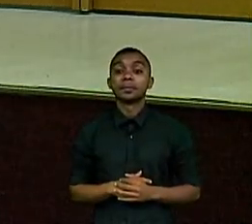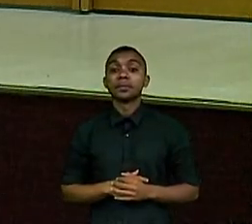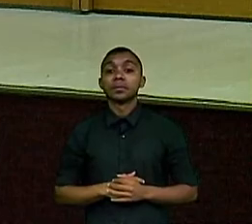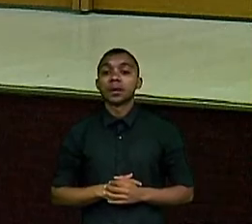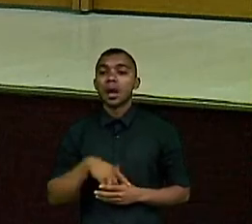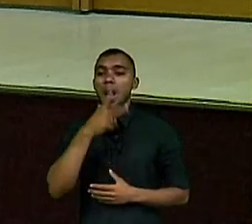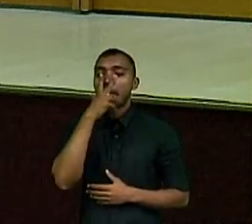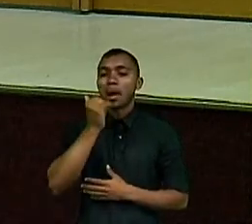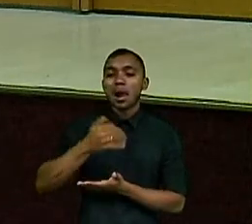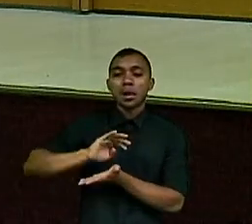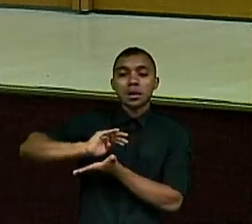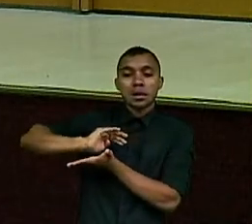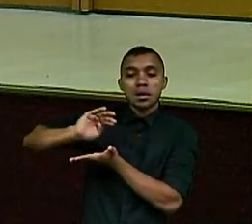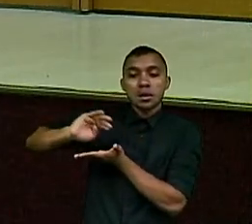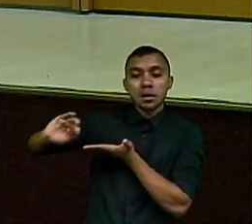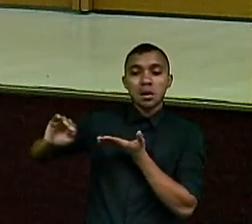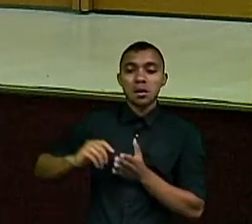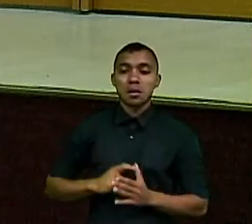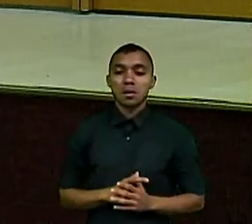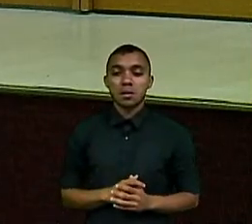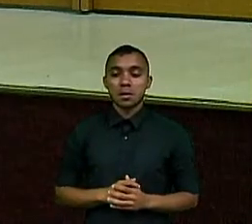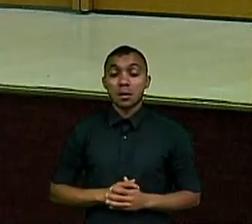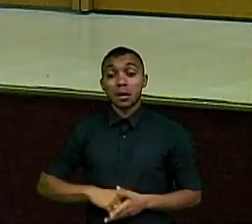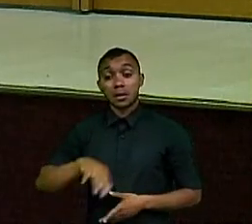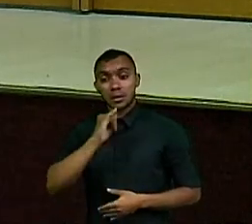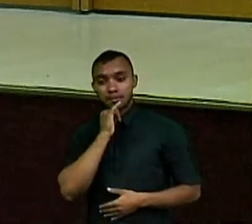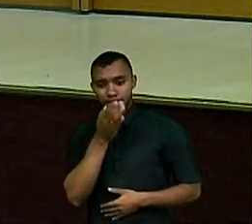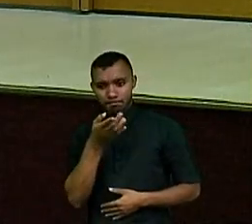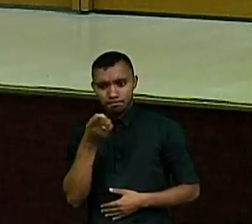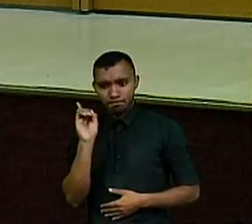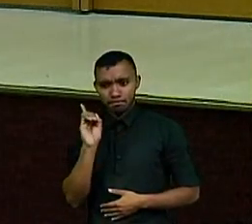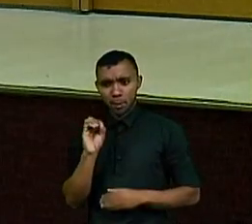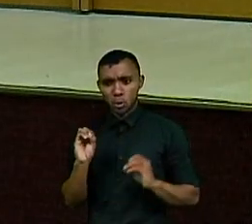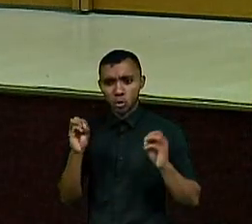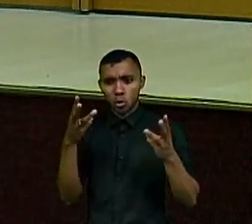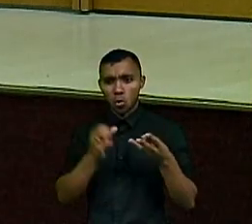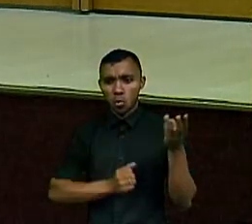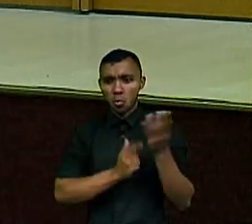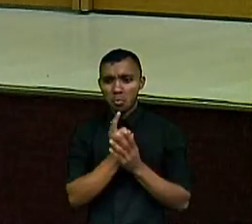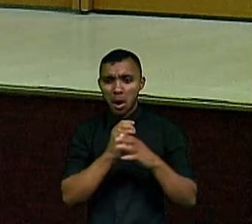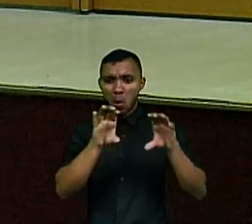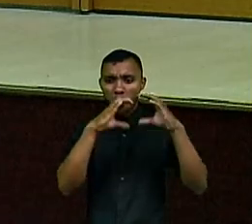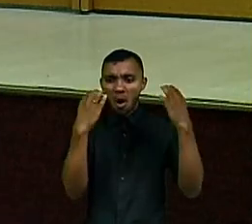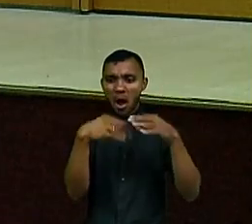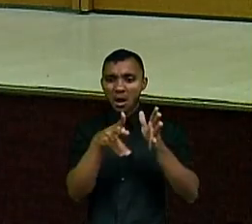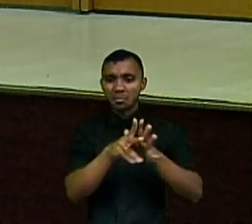né quando você for para o show e comprar lá um camarote exclusivo